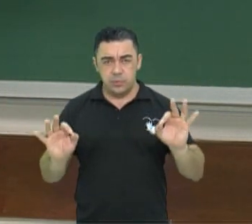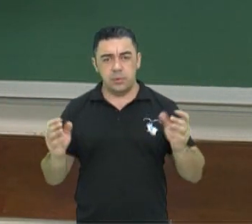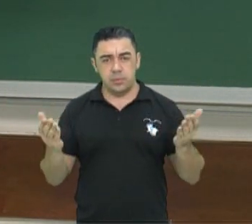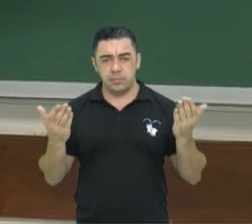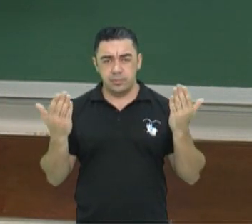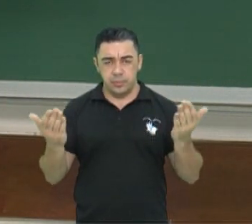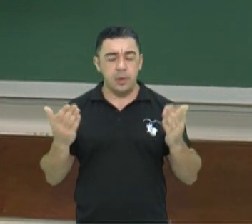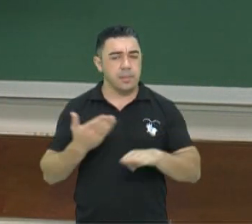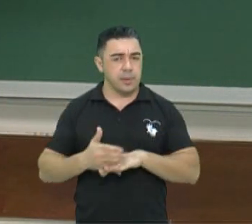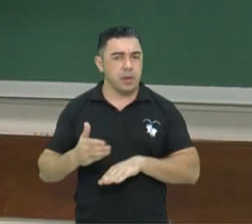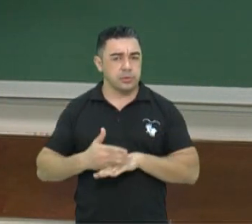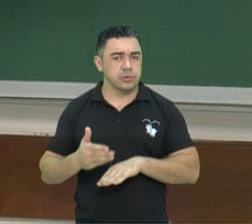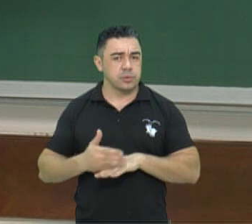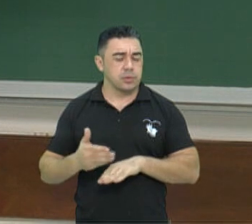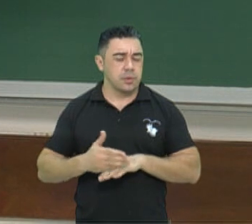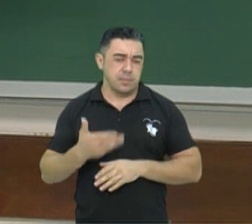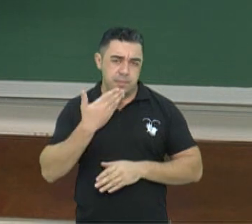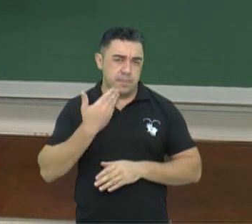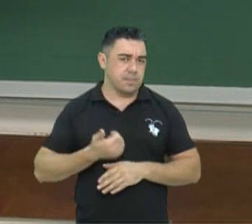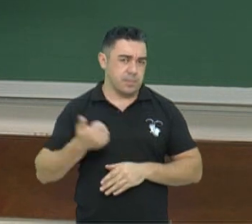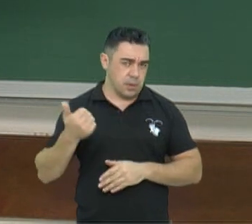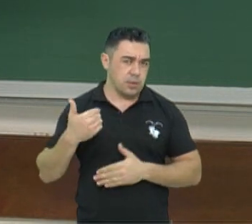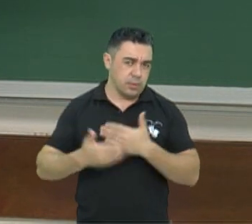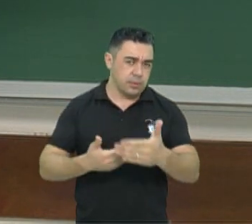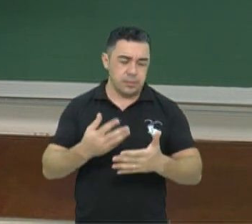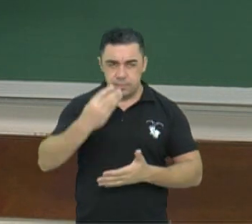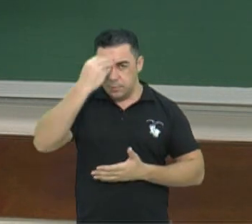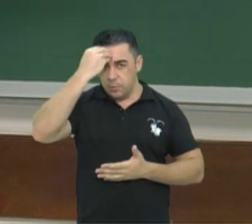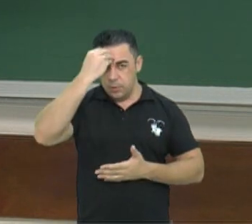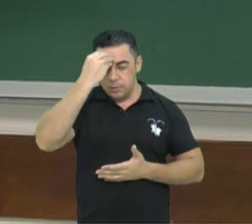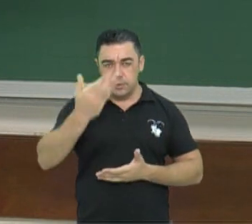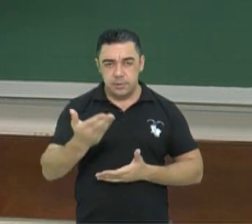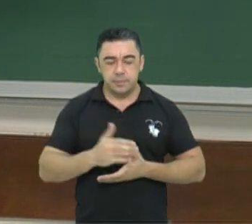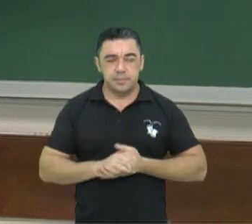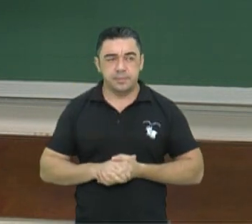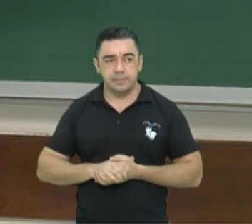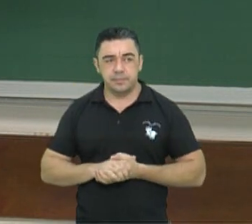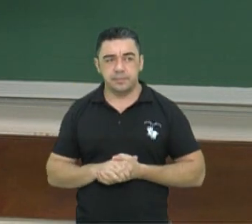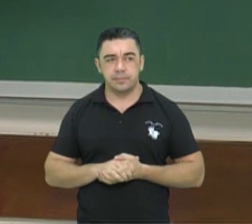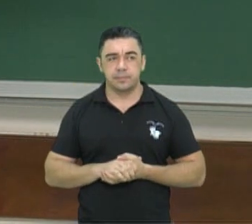mais a gente pratica, mais a gente memoriza, certo?